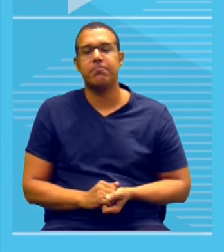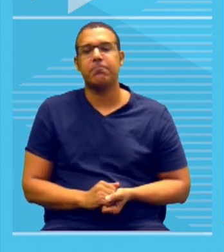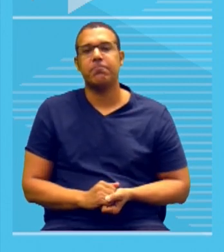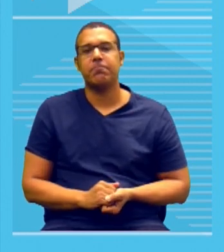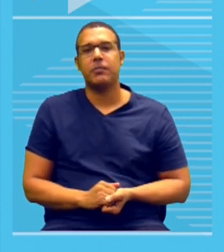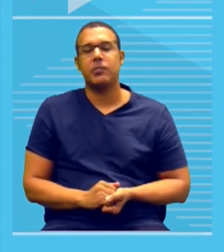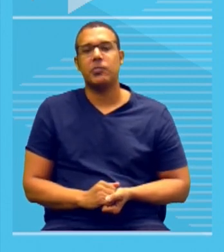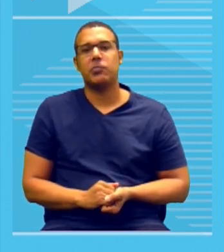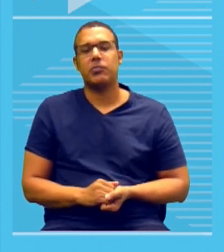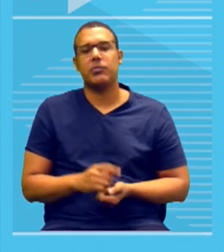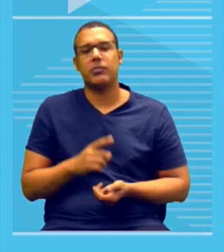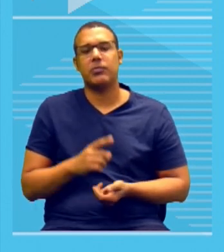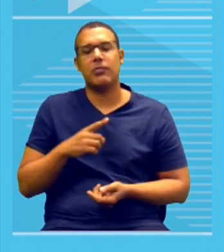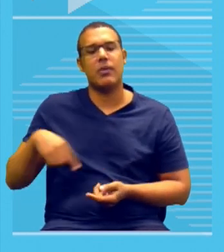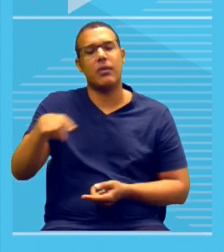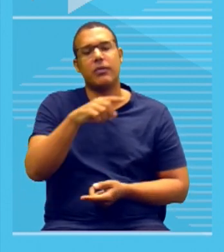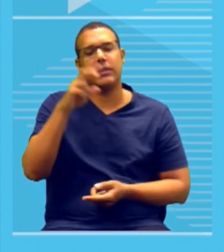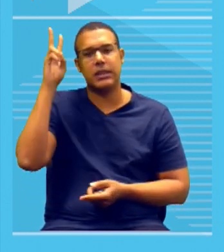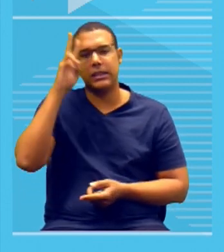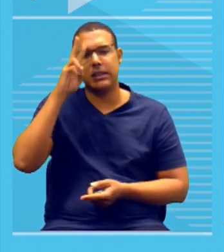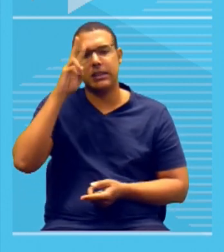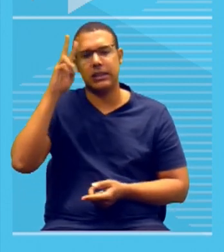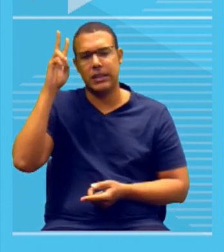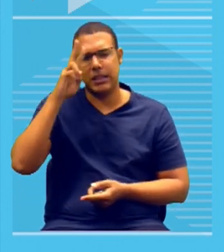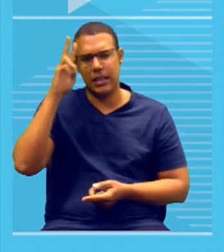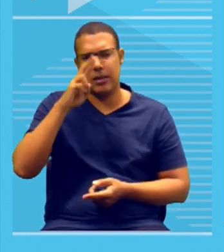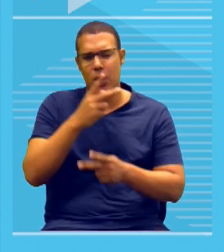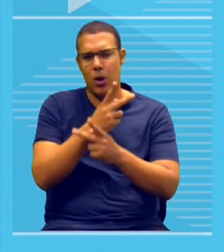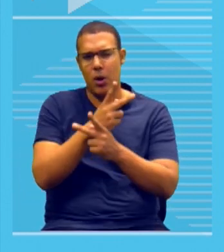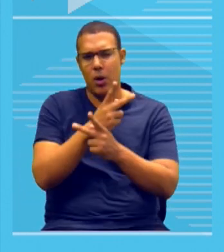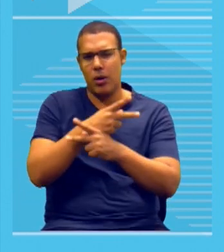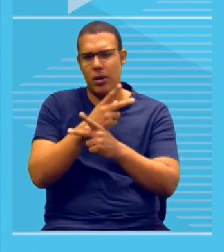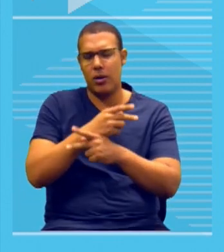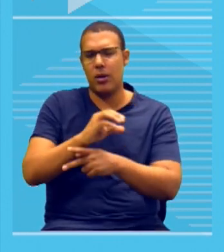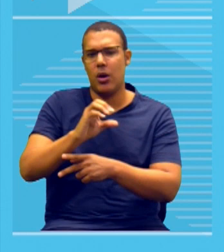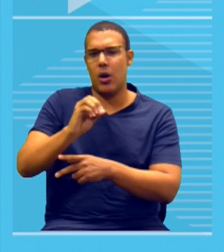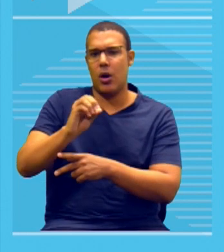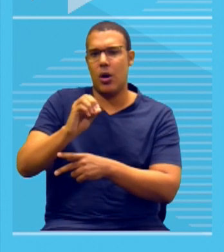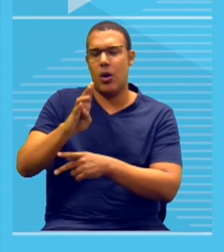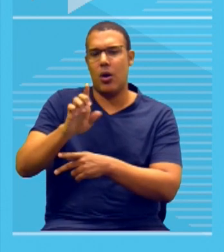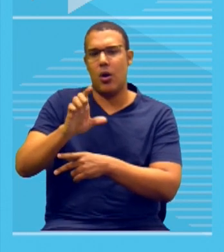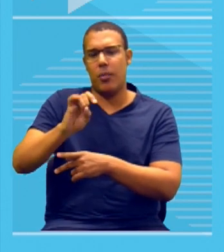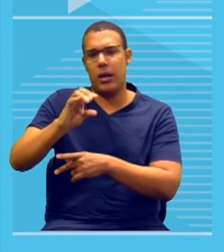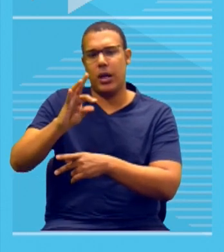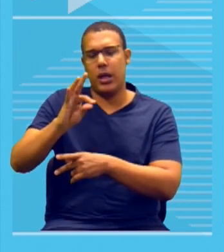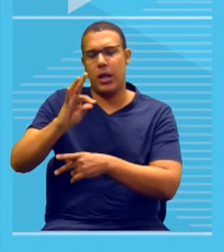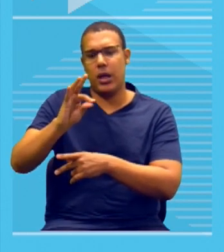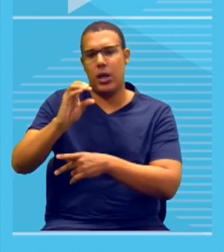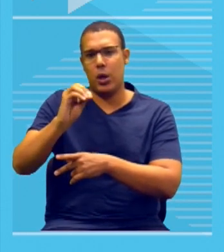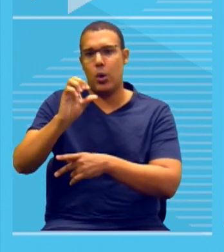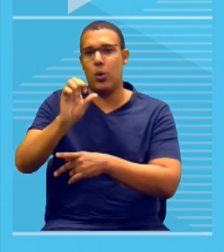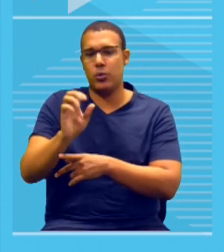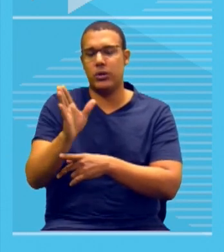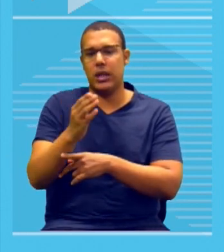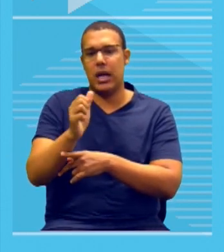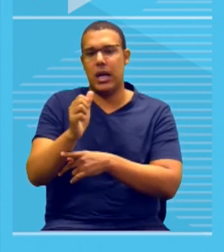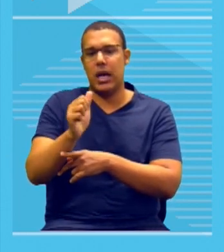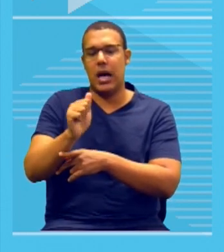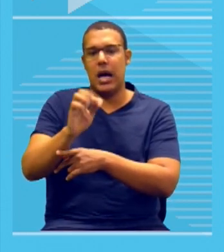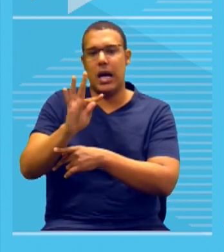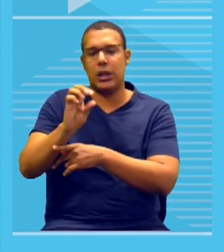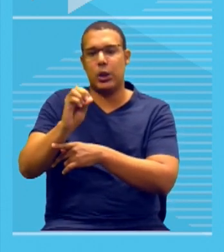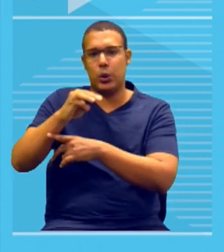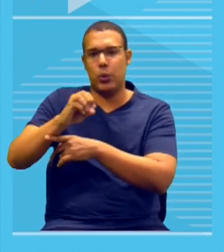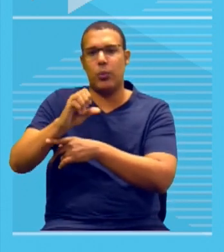lembram Quais são os pronomes oblíquos átonos diga assim